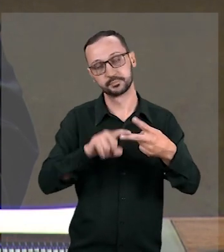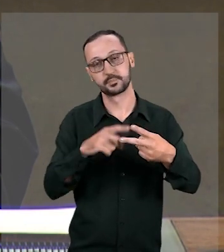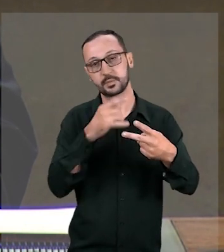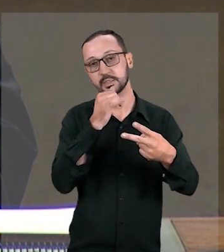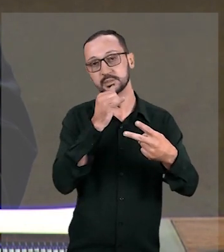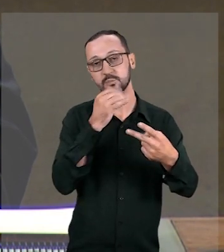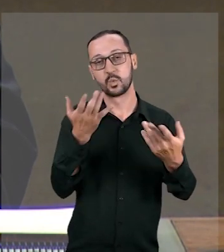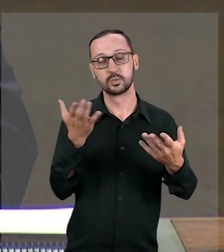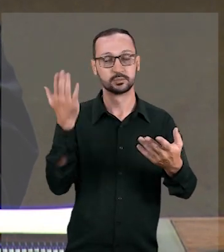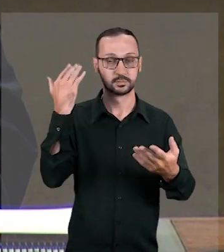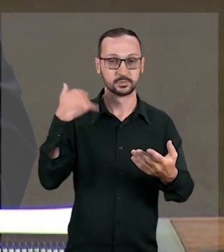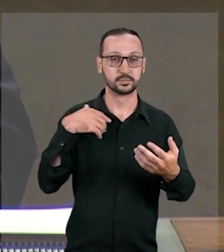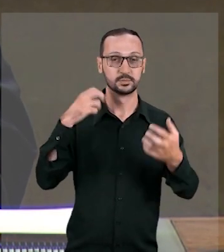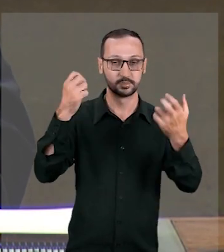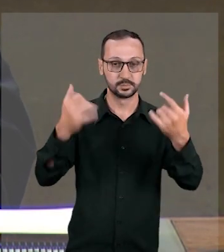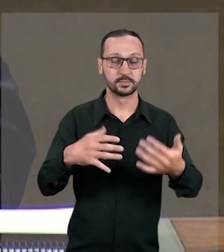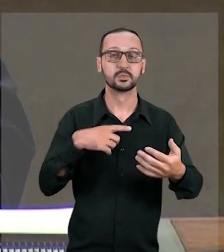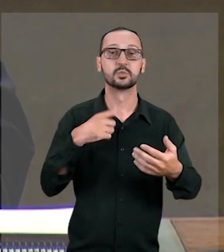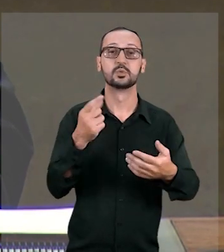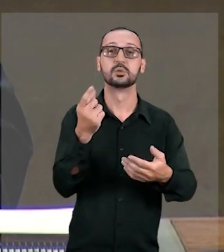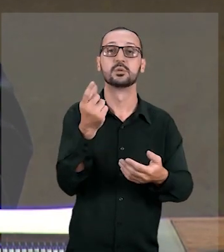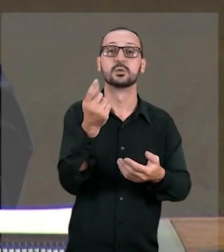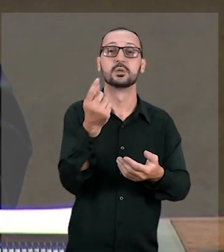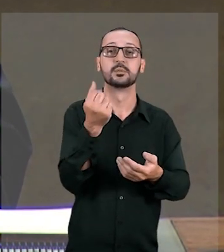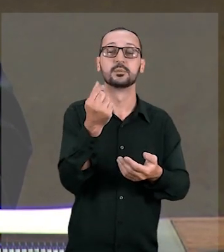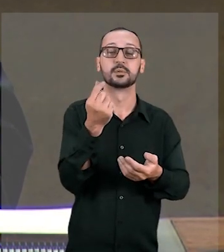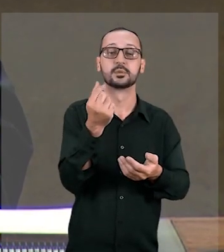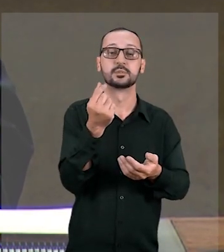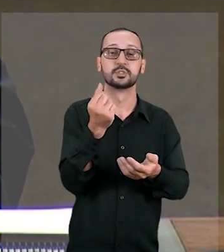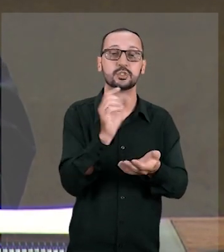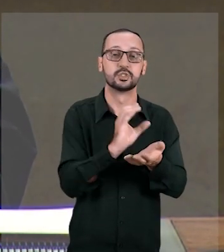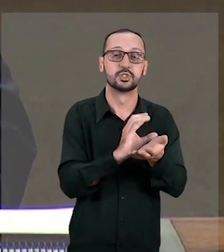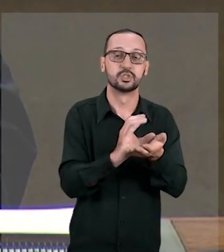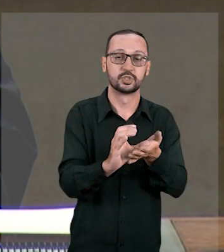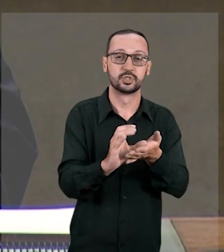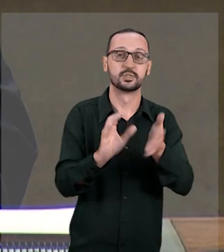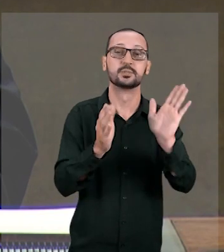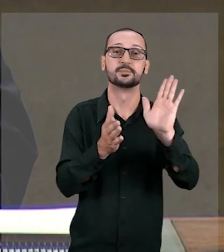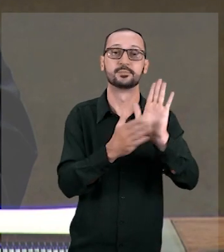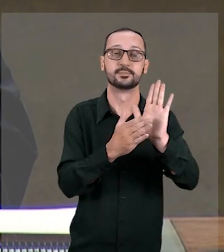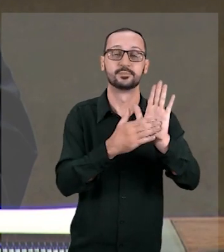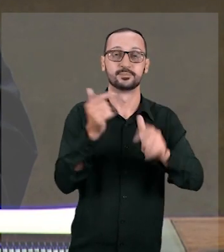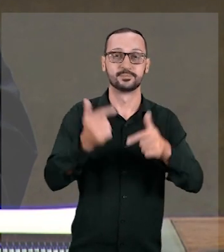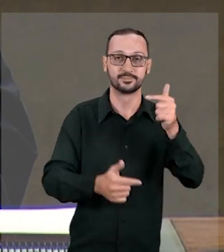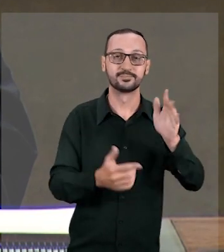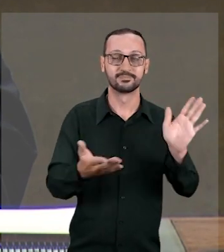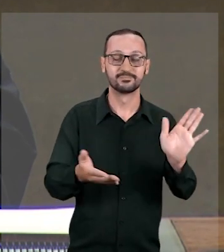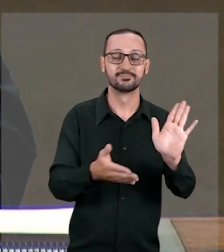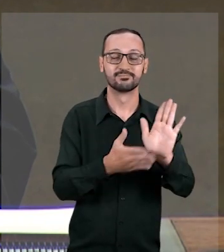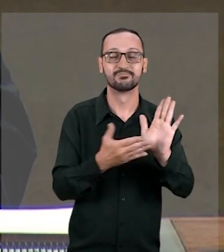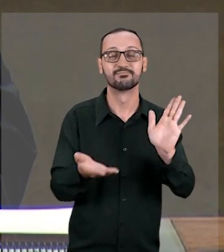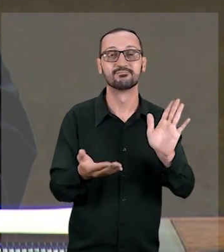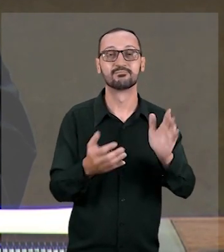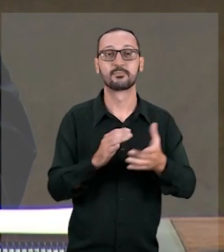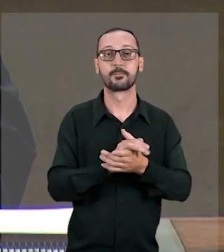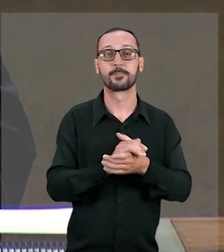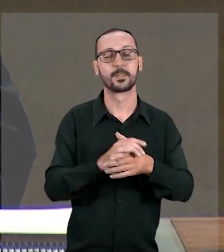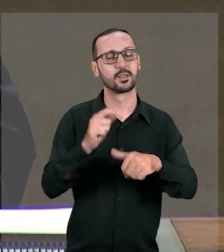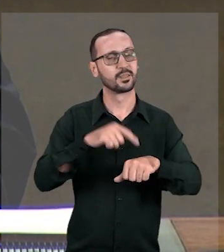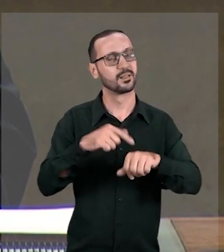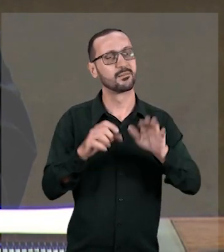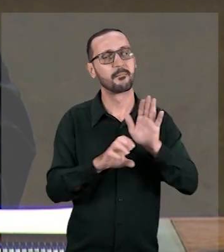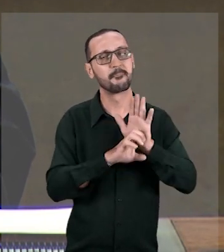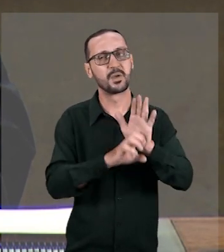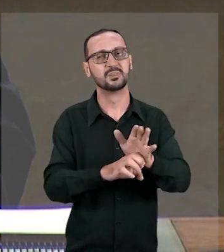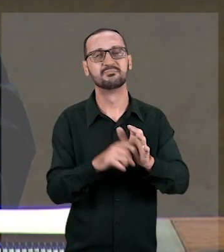que eu utilizei hoje mais cedo, do financiamento de campanha. Uma imensa demanda da sociedade pela modificação daquele